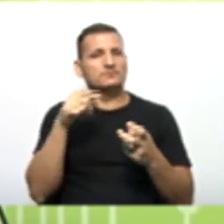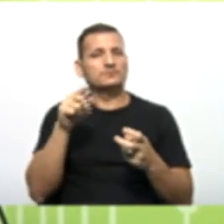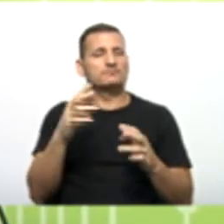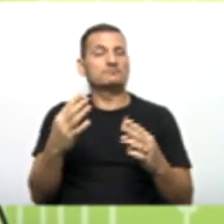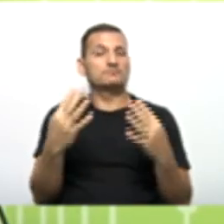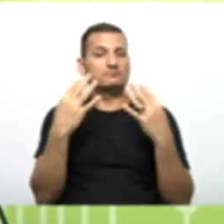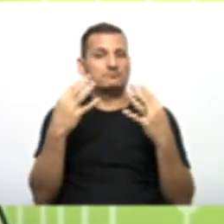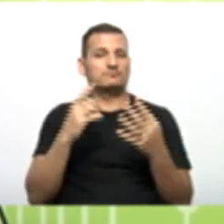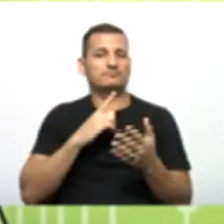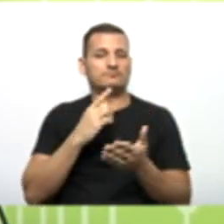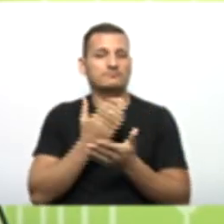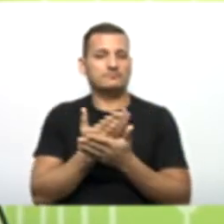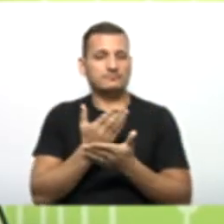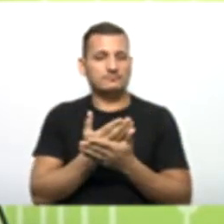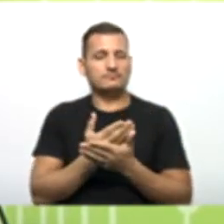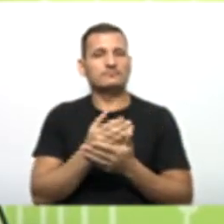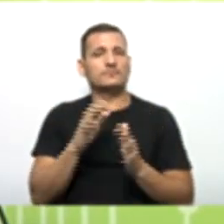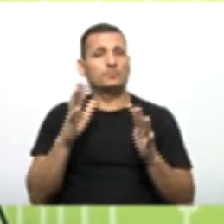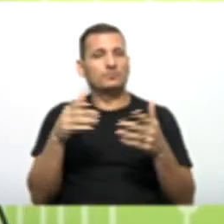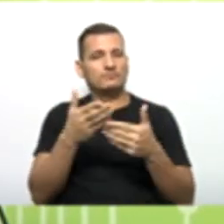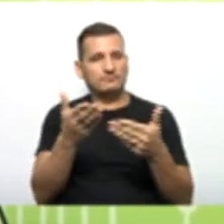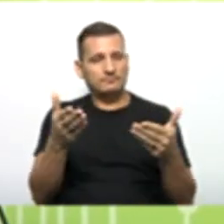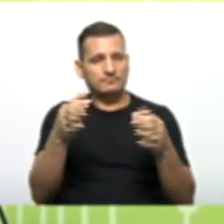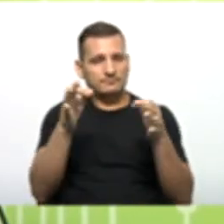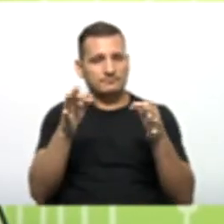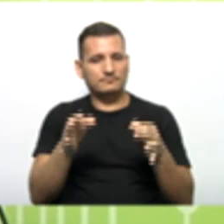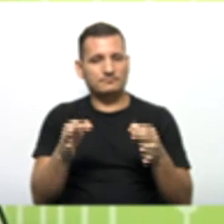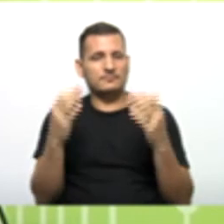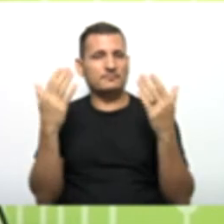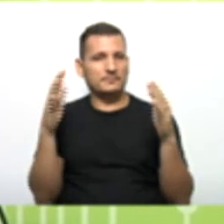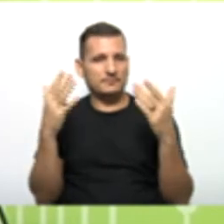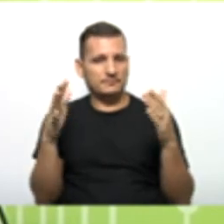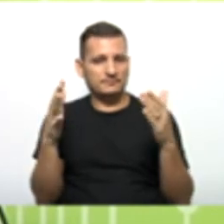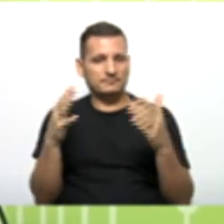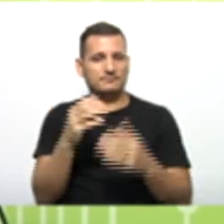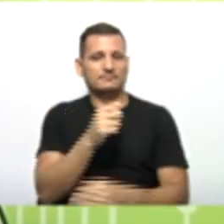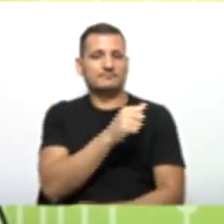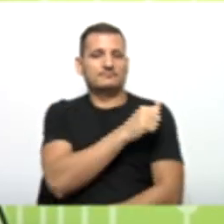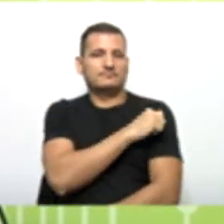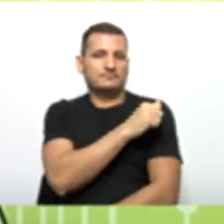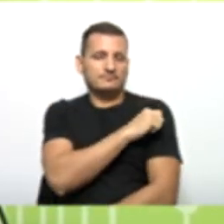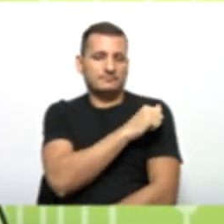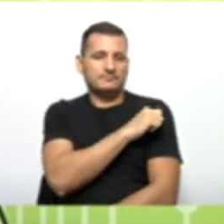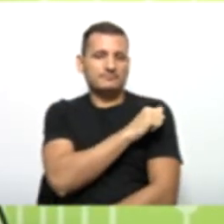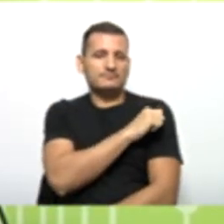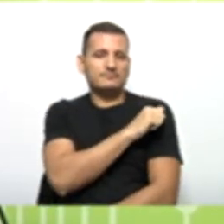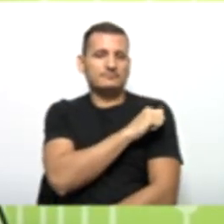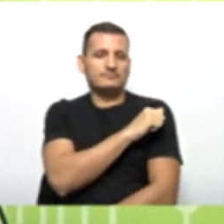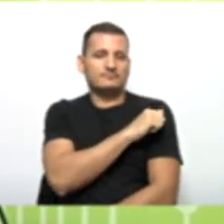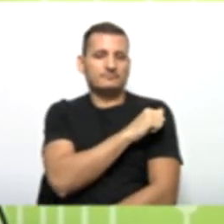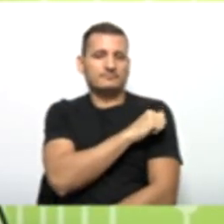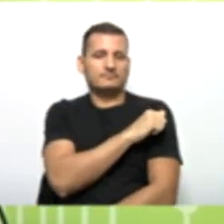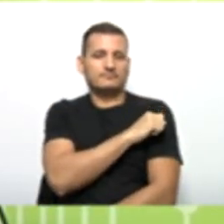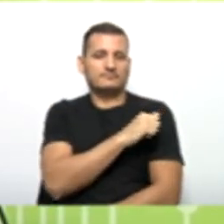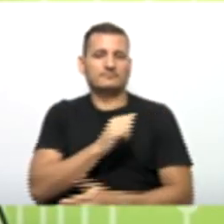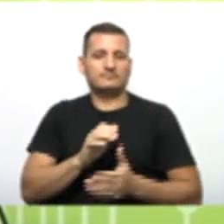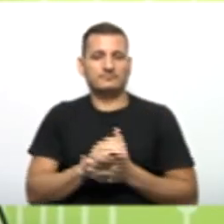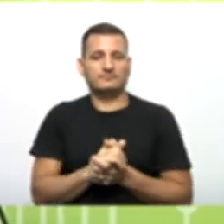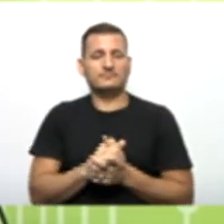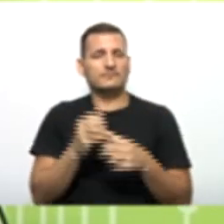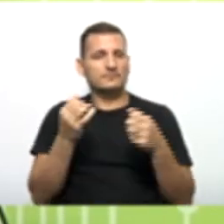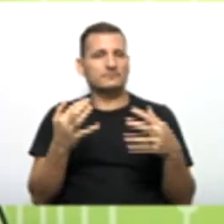aula tá então todos vocês acertaram parabéns aos alunos e vamo vou justificar porque que é